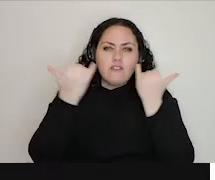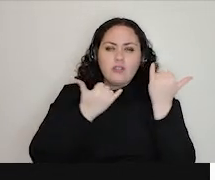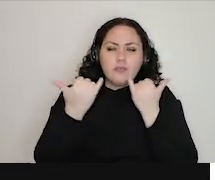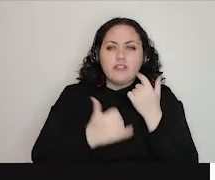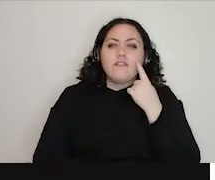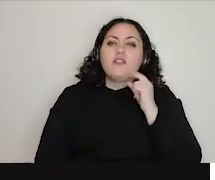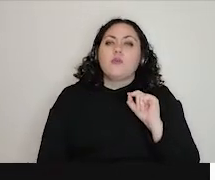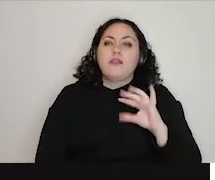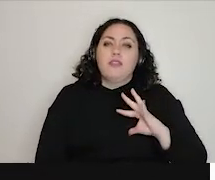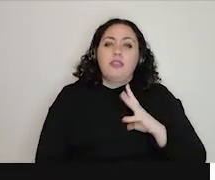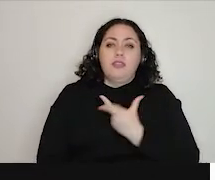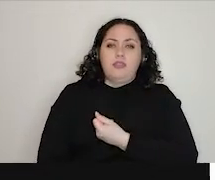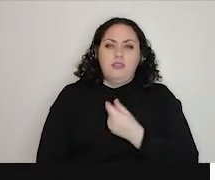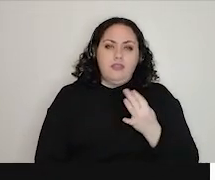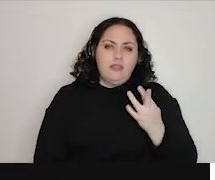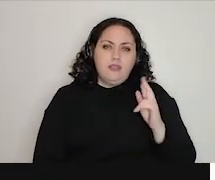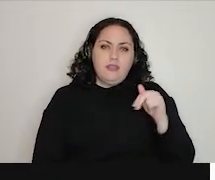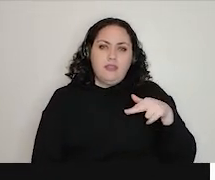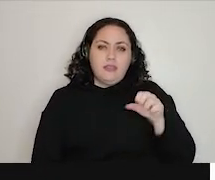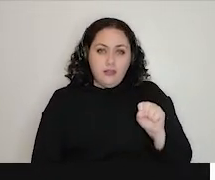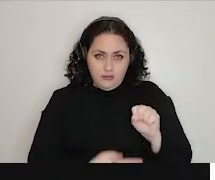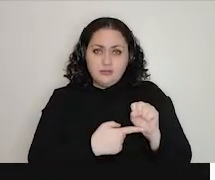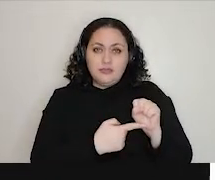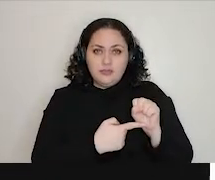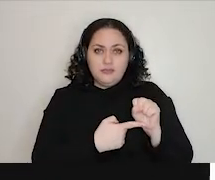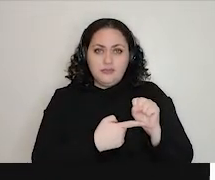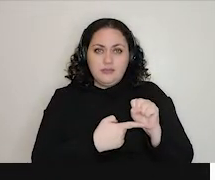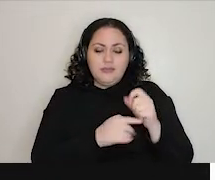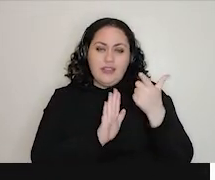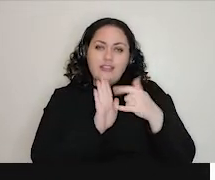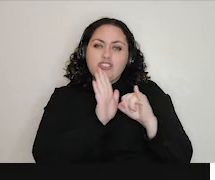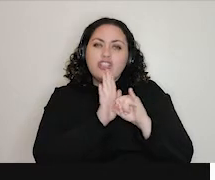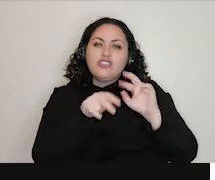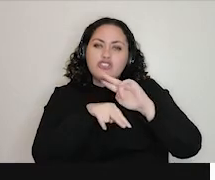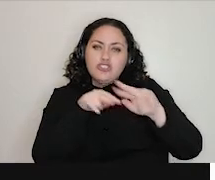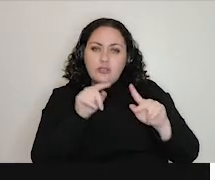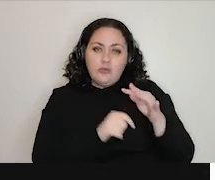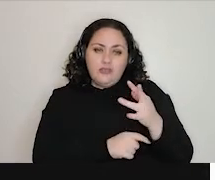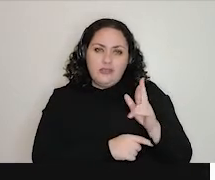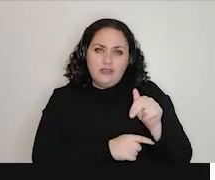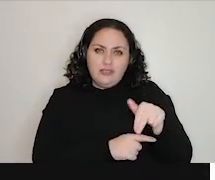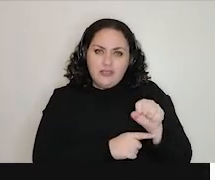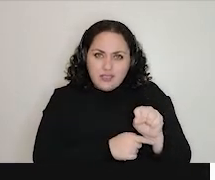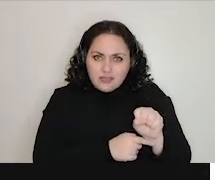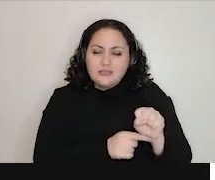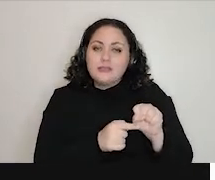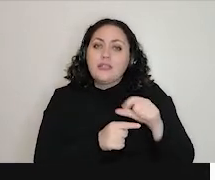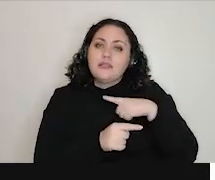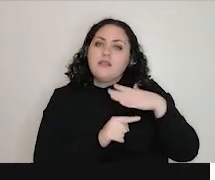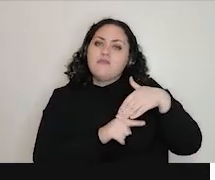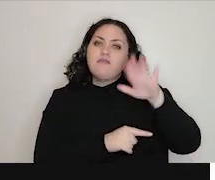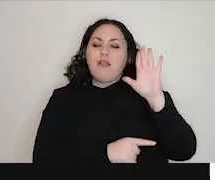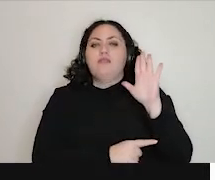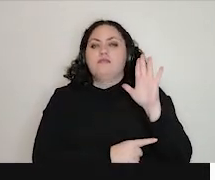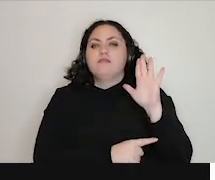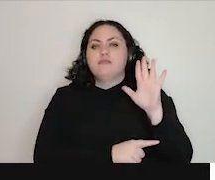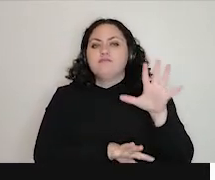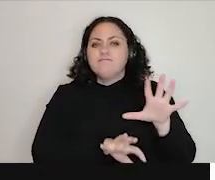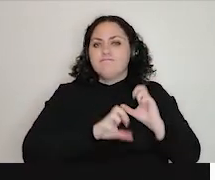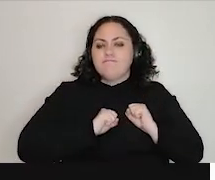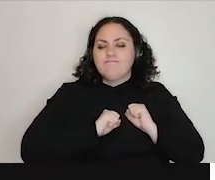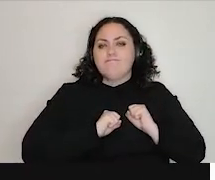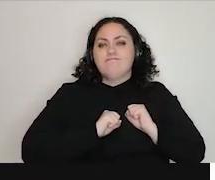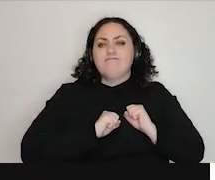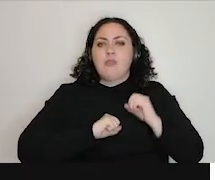que trans, né, que a identidade de gênero trans está mais suscetível ao desenvolvimento desse